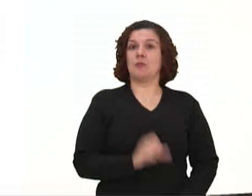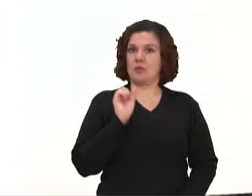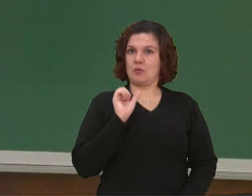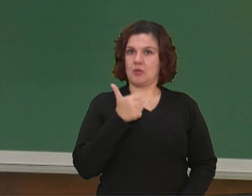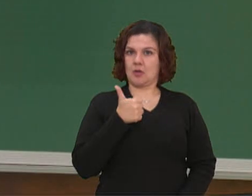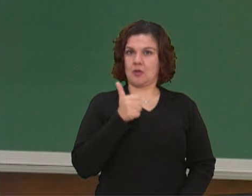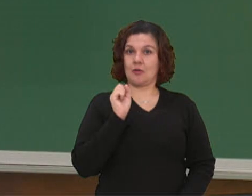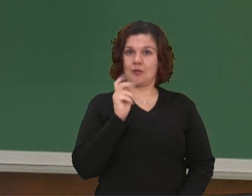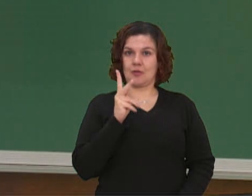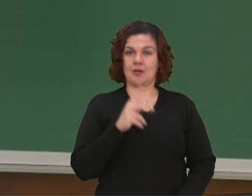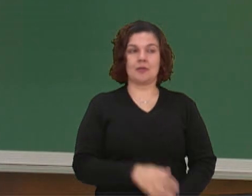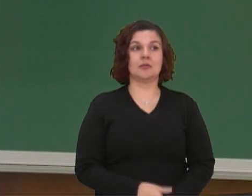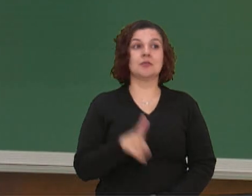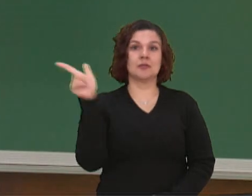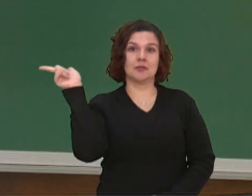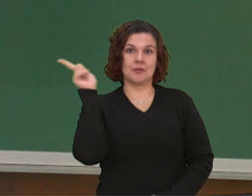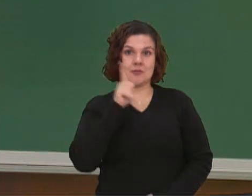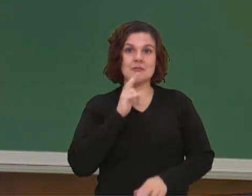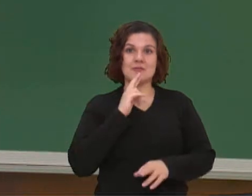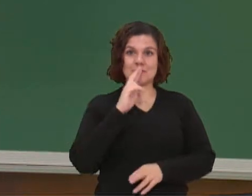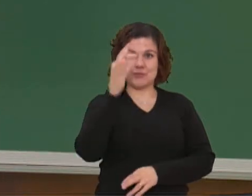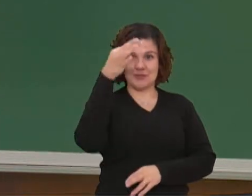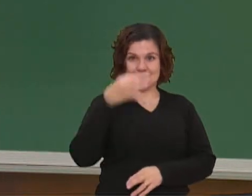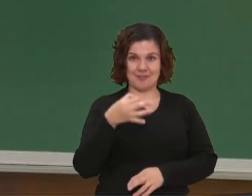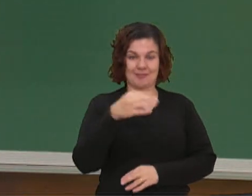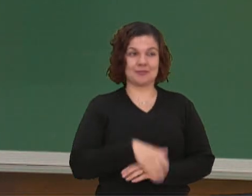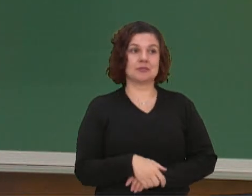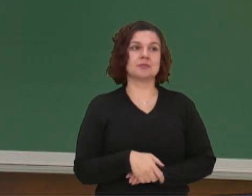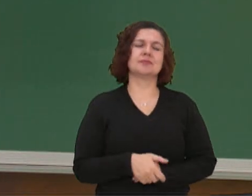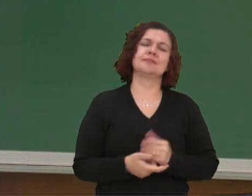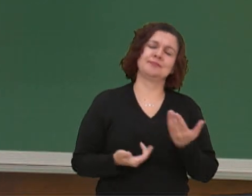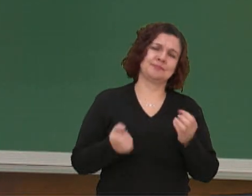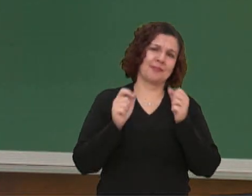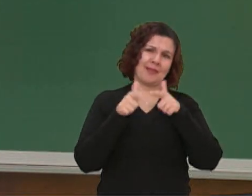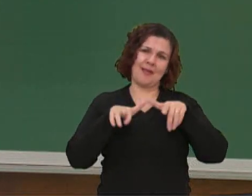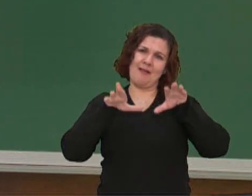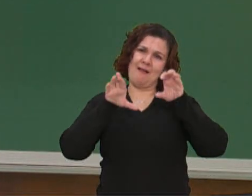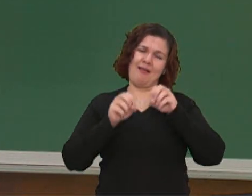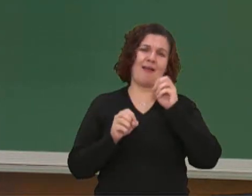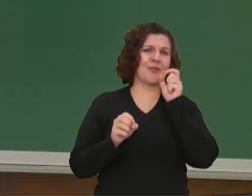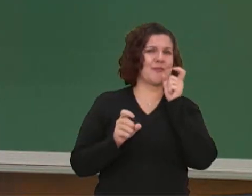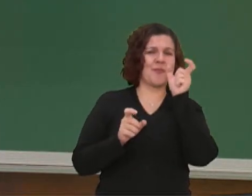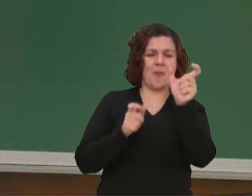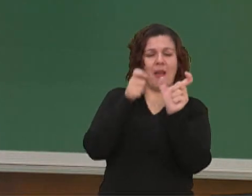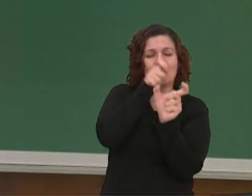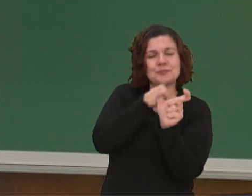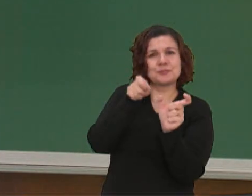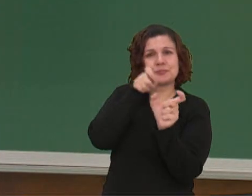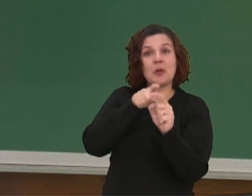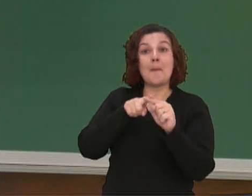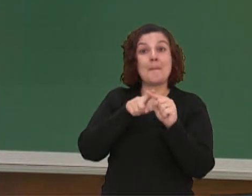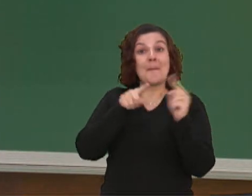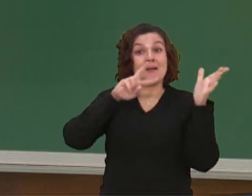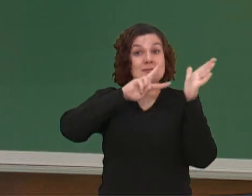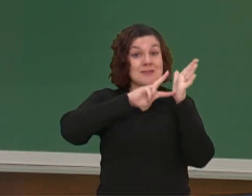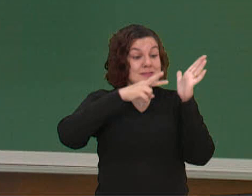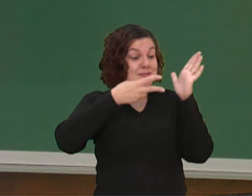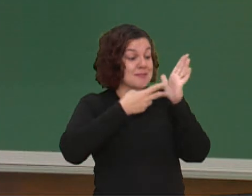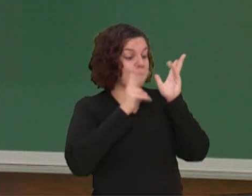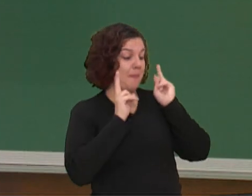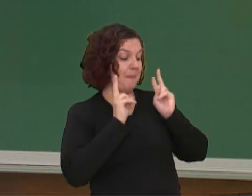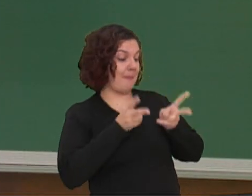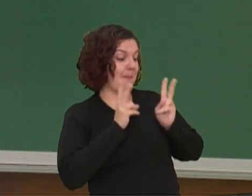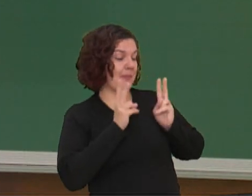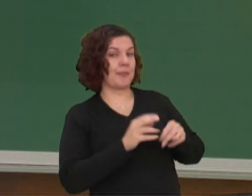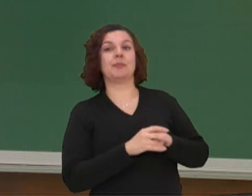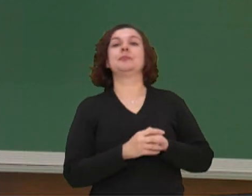Certo? Espero que tenham respondido adequadamente lá. Claro que às vezes é com as palavras de vocês, mas que tenha este sentido, por isso que a gente faz a